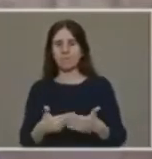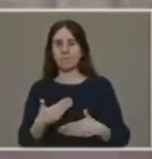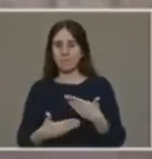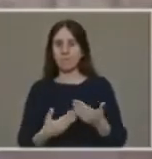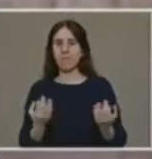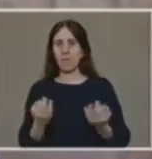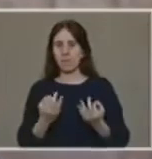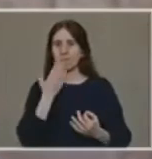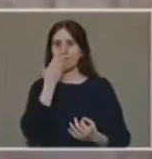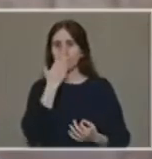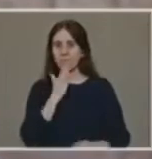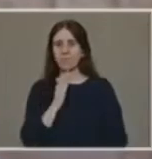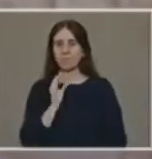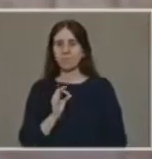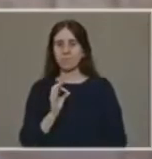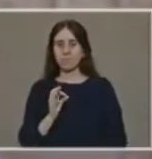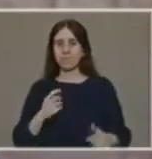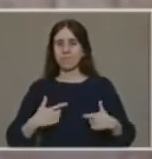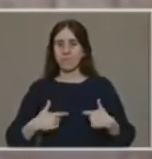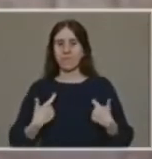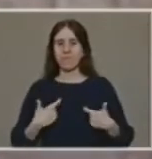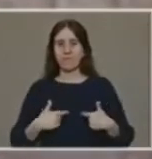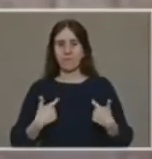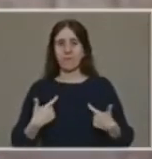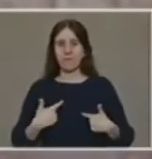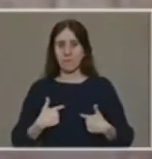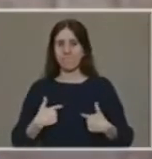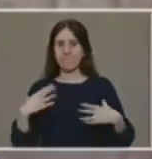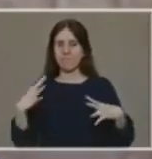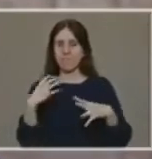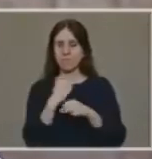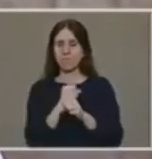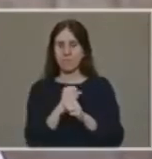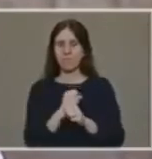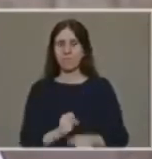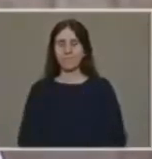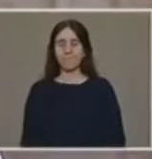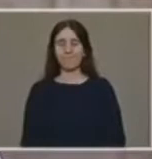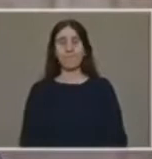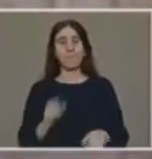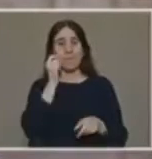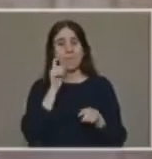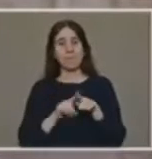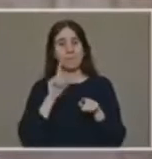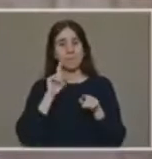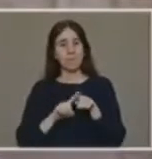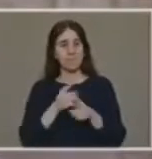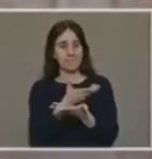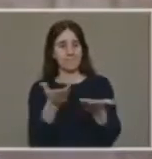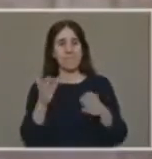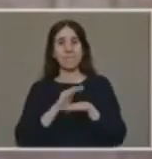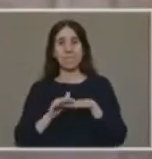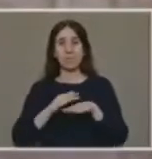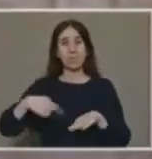passos para a sua própria autoextinção. Queridos irmãos e irmãs, como comunidade crente,